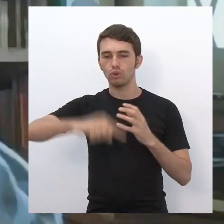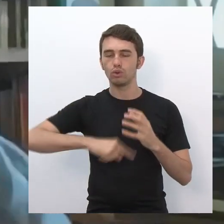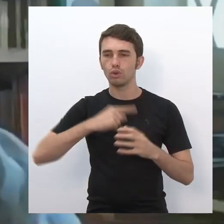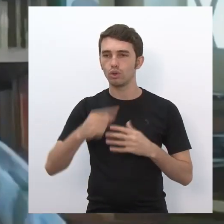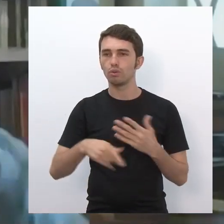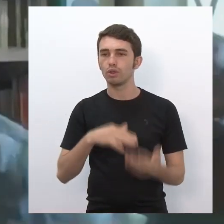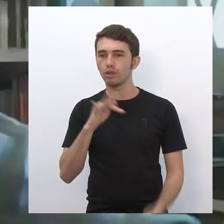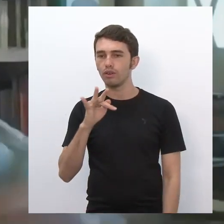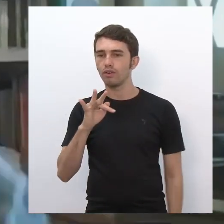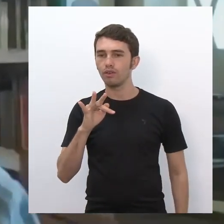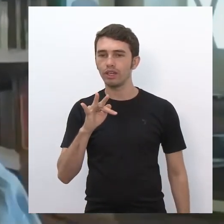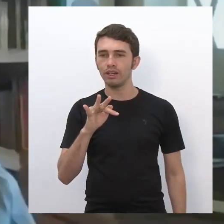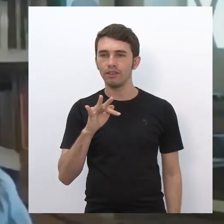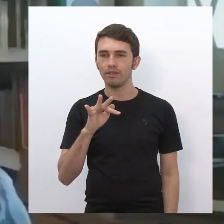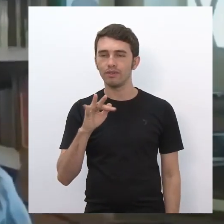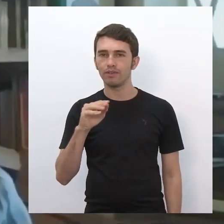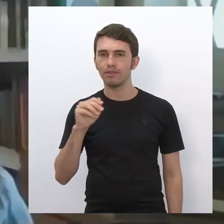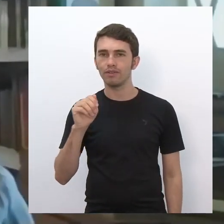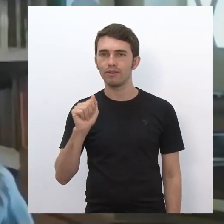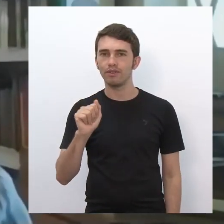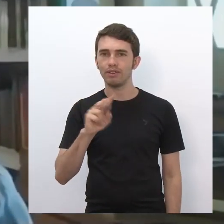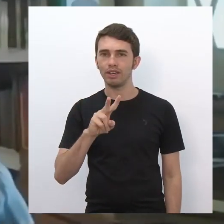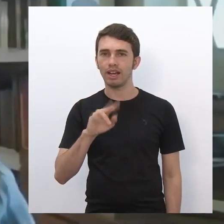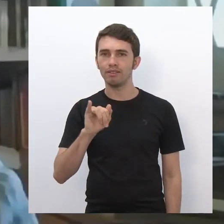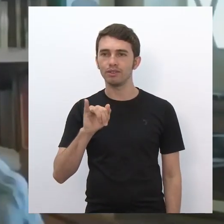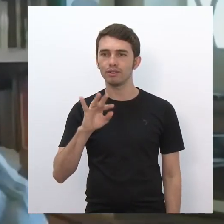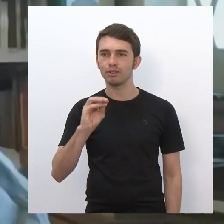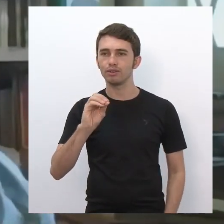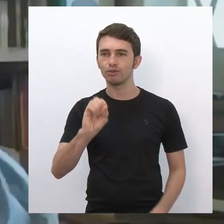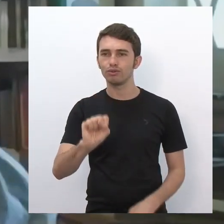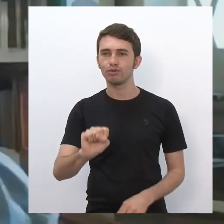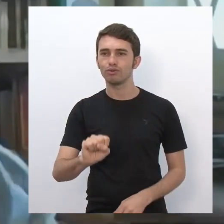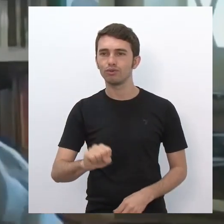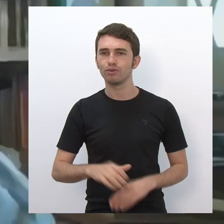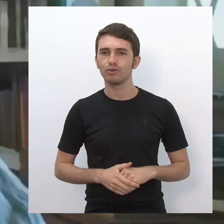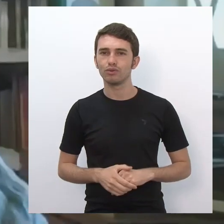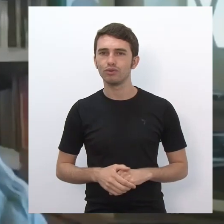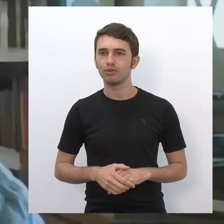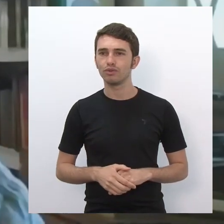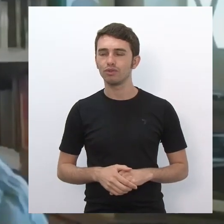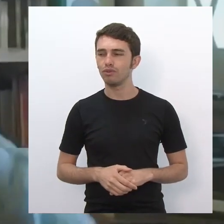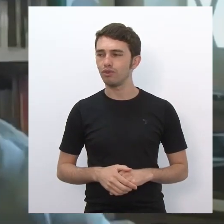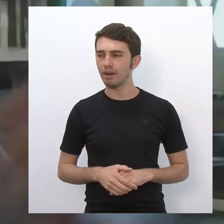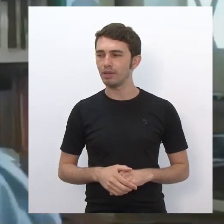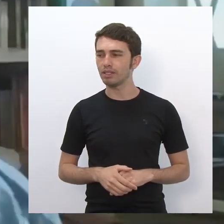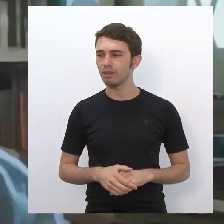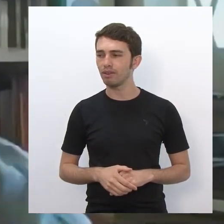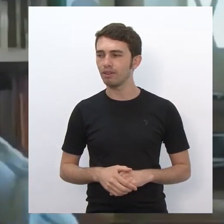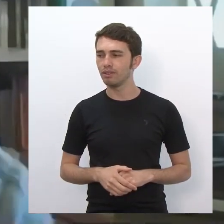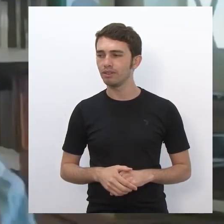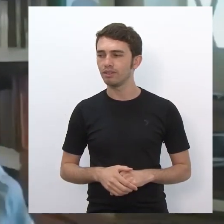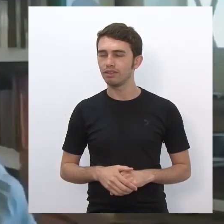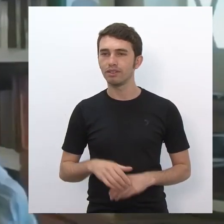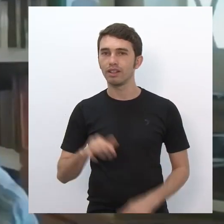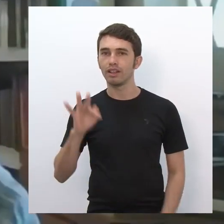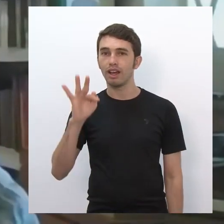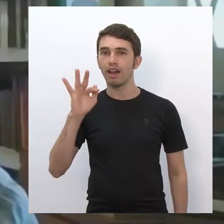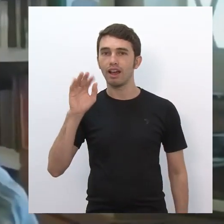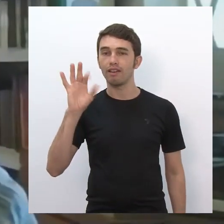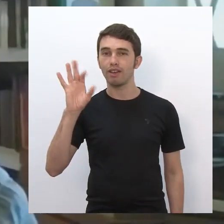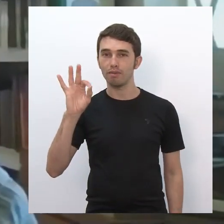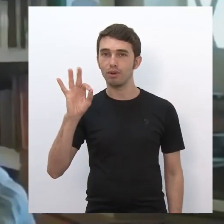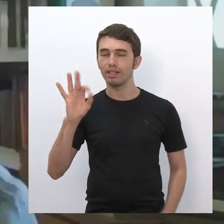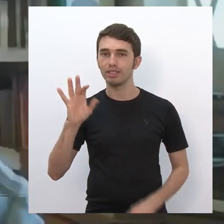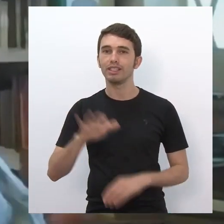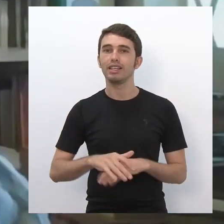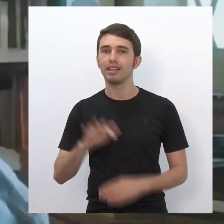Labs surgiram dentro de bibliotecas, né? O acesso público à internet surgiu dentro de bibliotecas